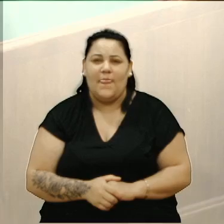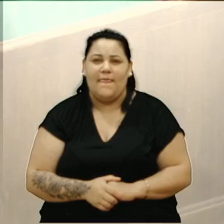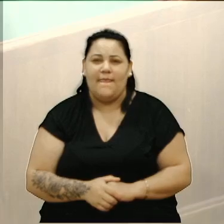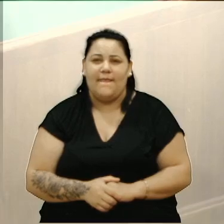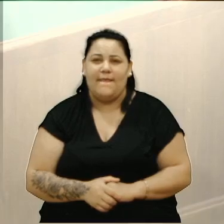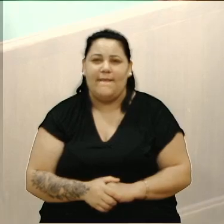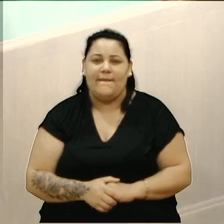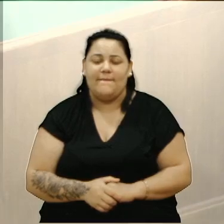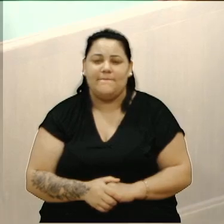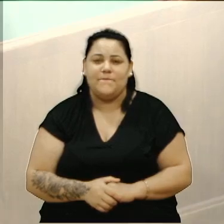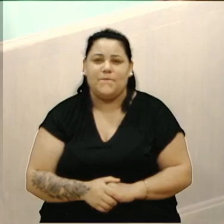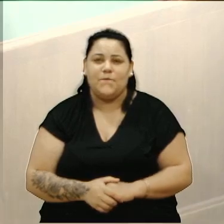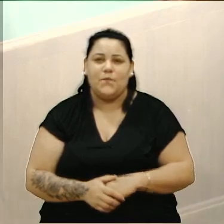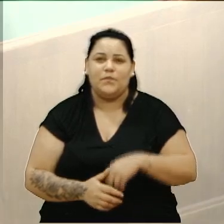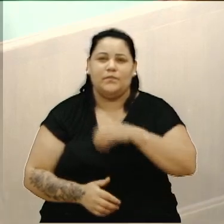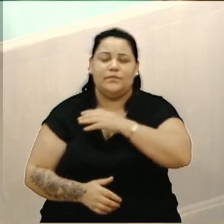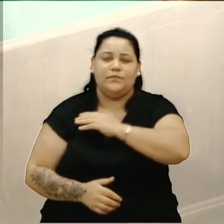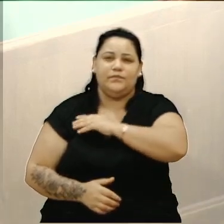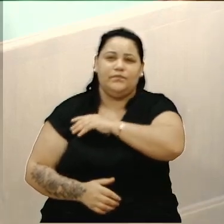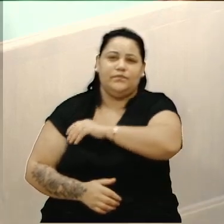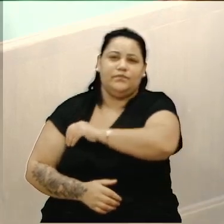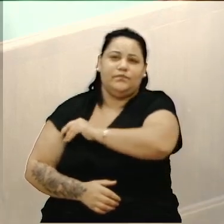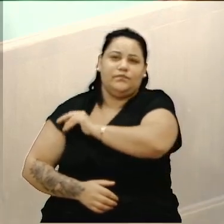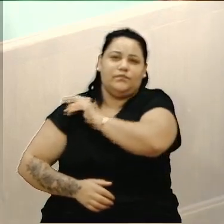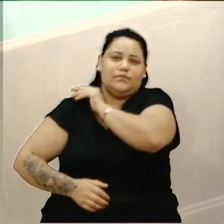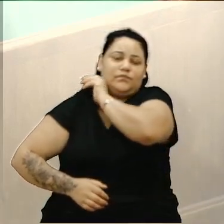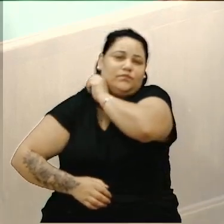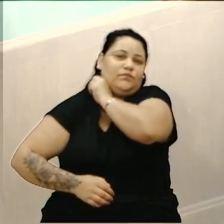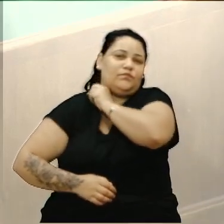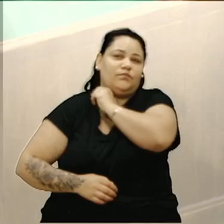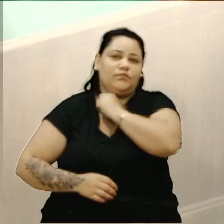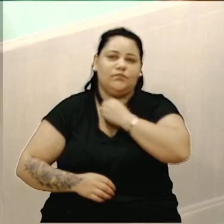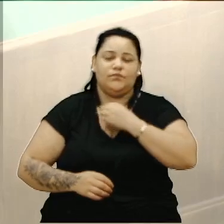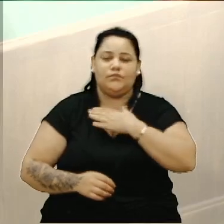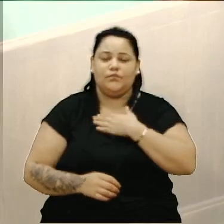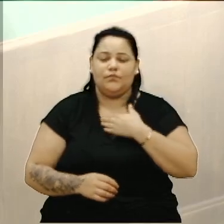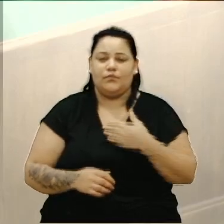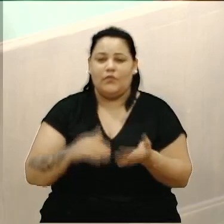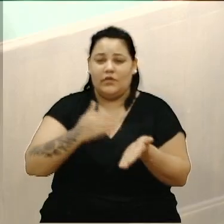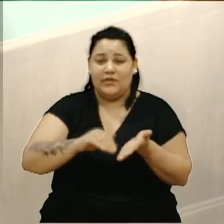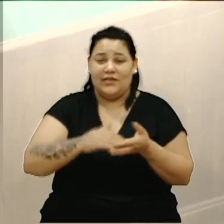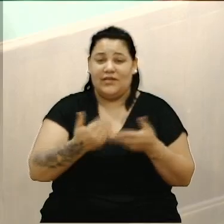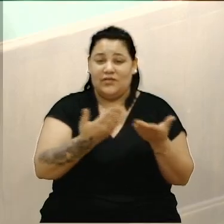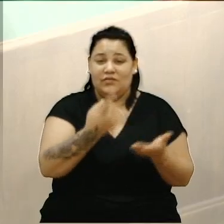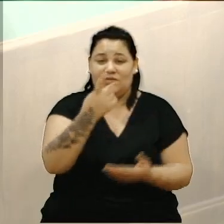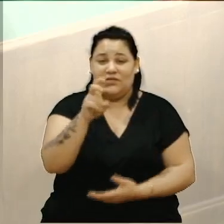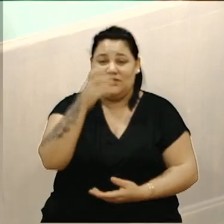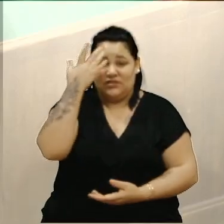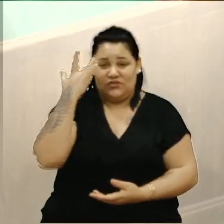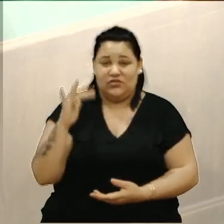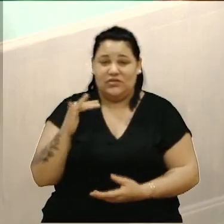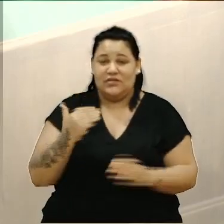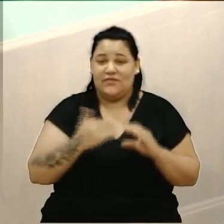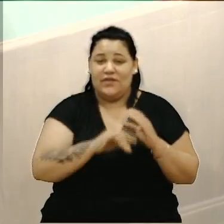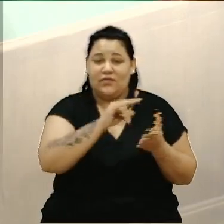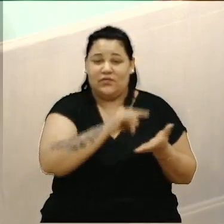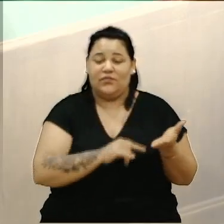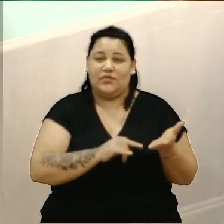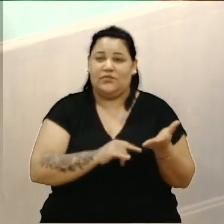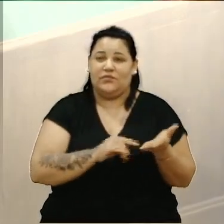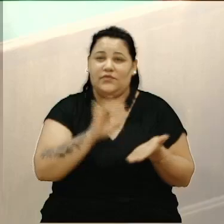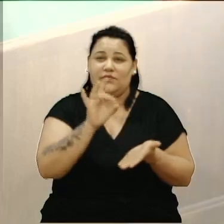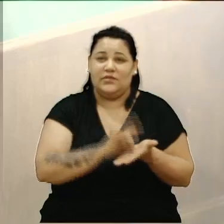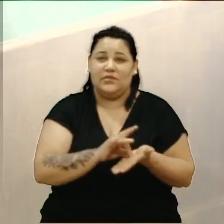E o secretário deu 15 dias para a habitação encaminhar a documentação, porque senão